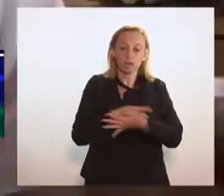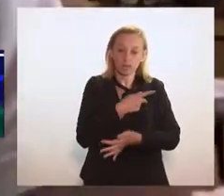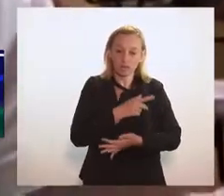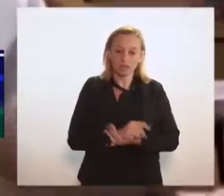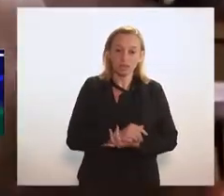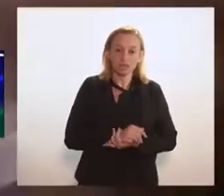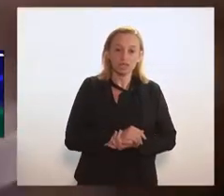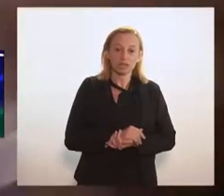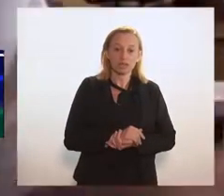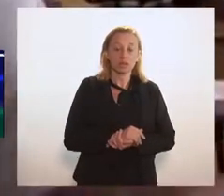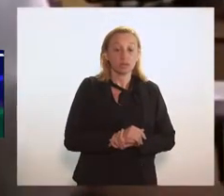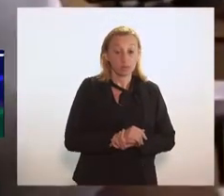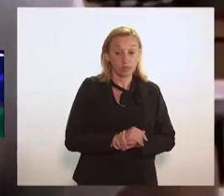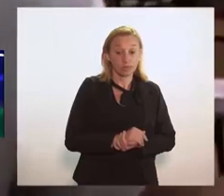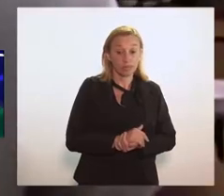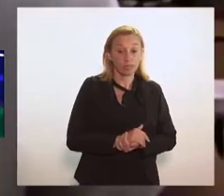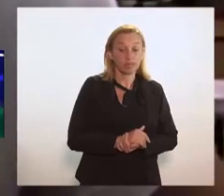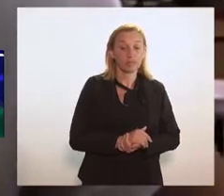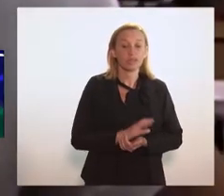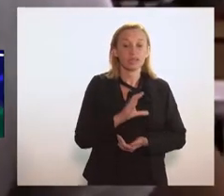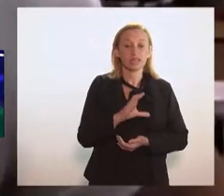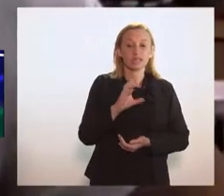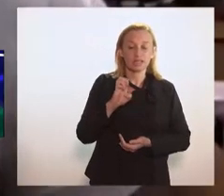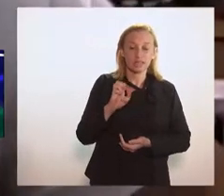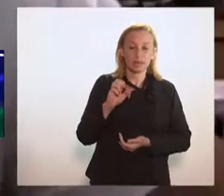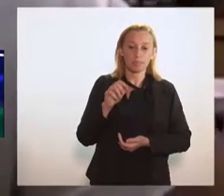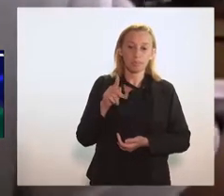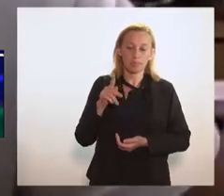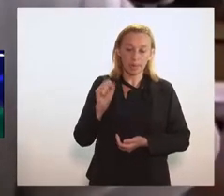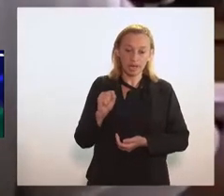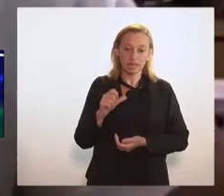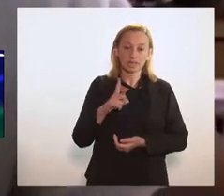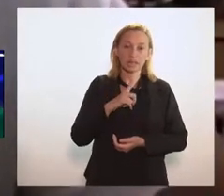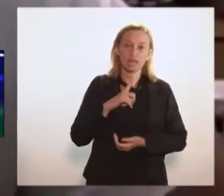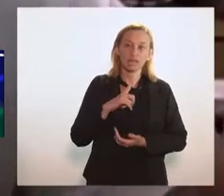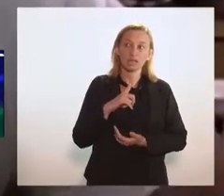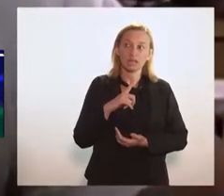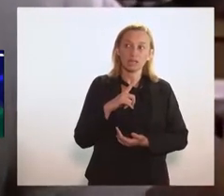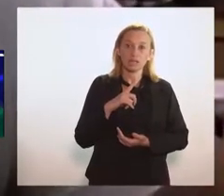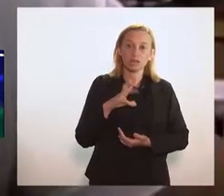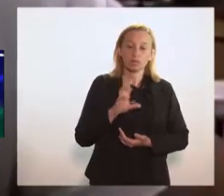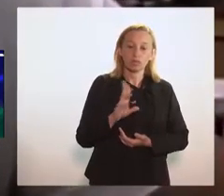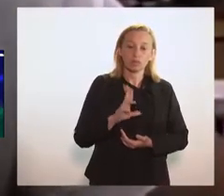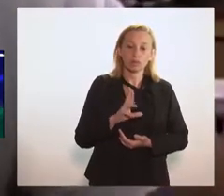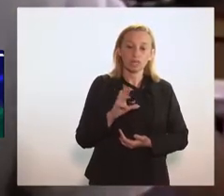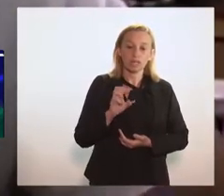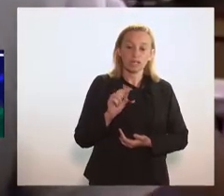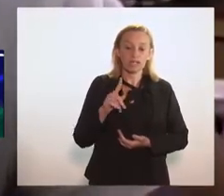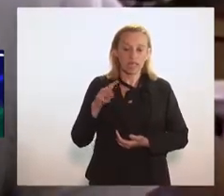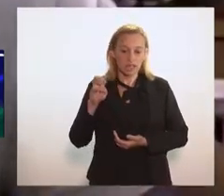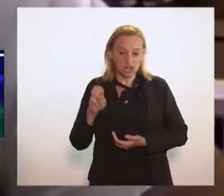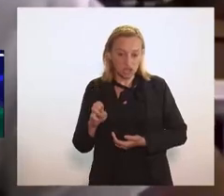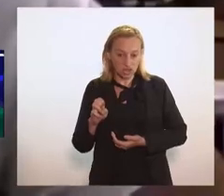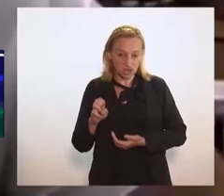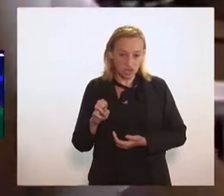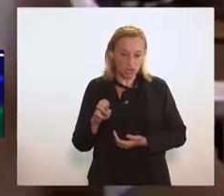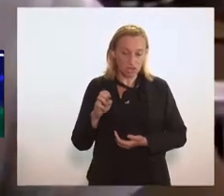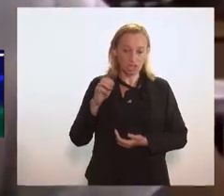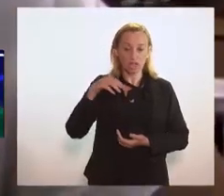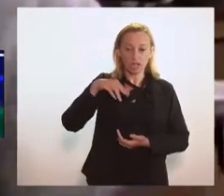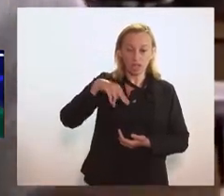isso foi uma surpresa para o pessoal da Cepaz. Tá? A gente tem uma coisa chamada SEST e NCM, que é